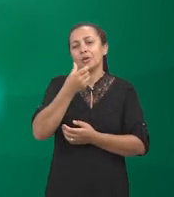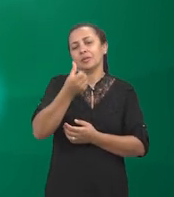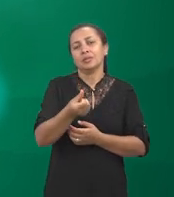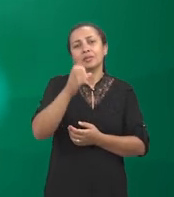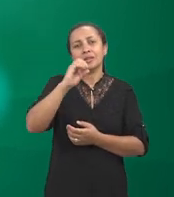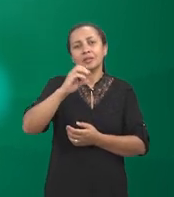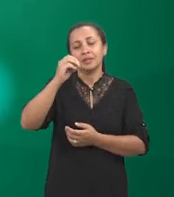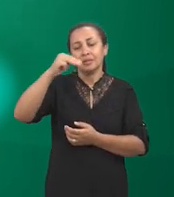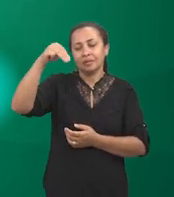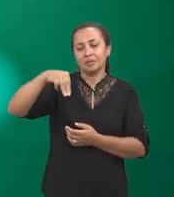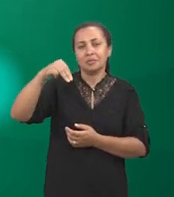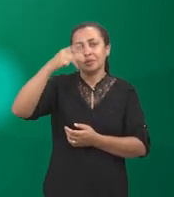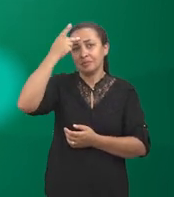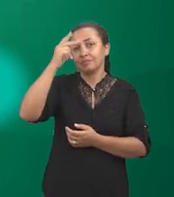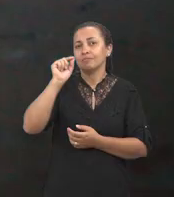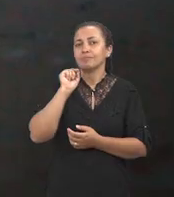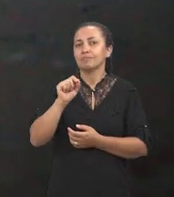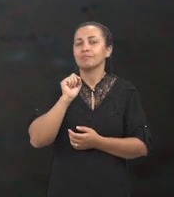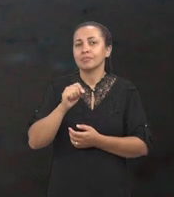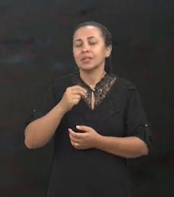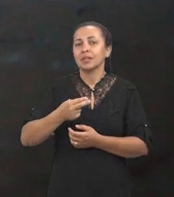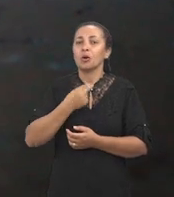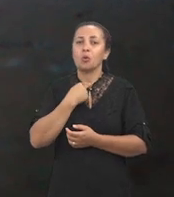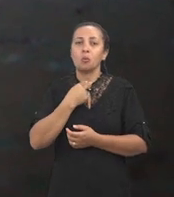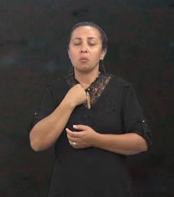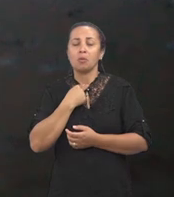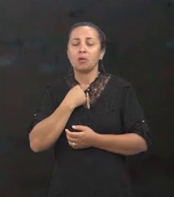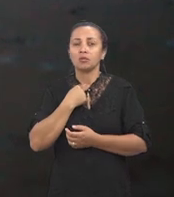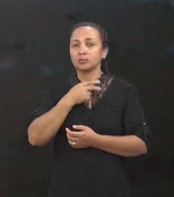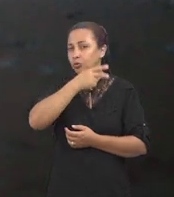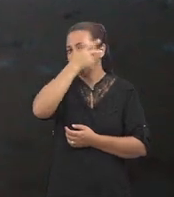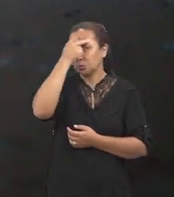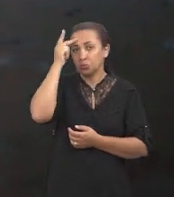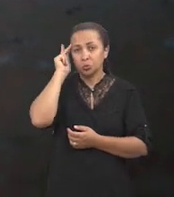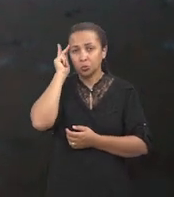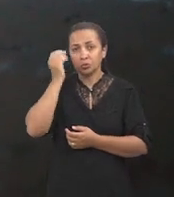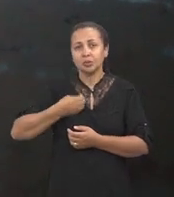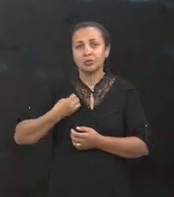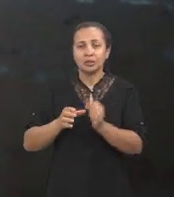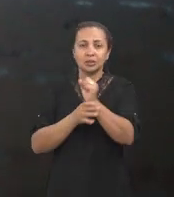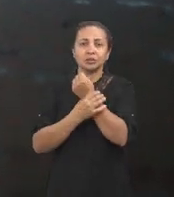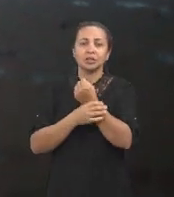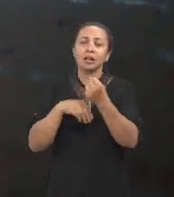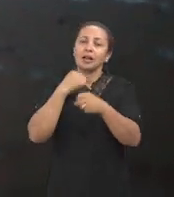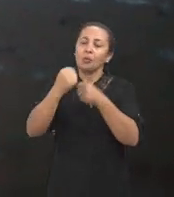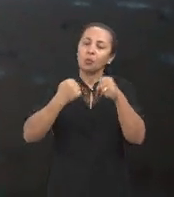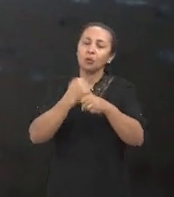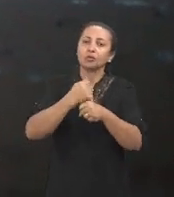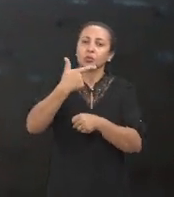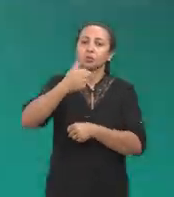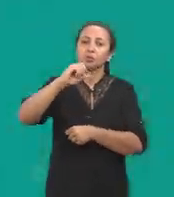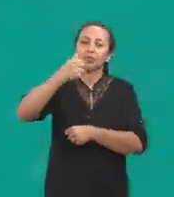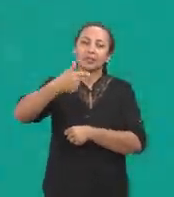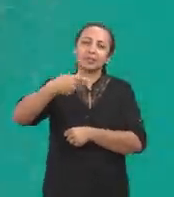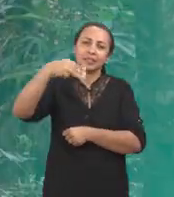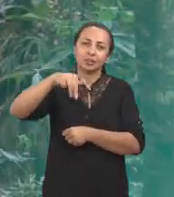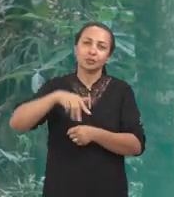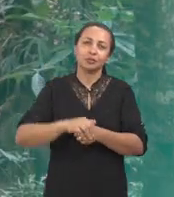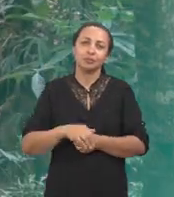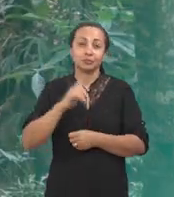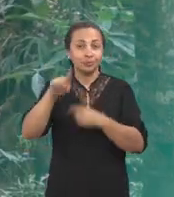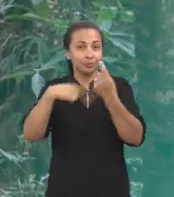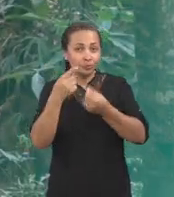3 mil e 600 metros para que as ocupações humanas estivessem segurança até o ano de 2037